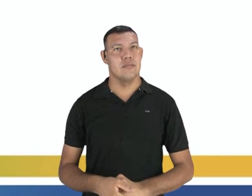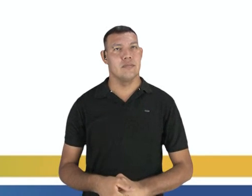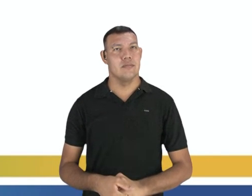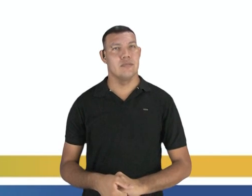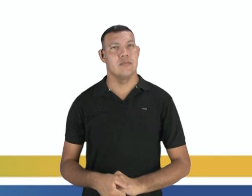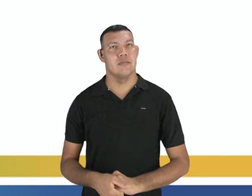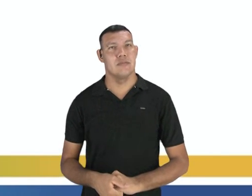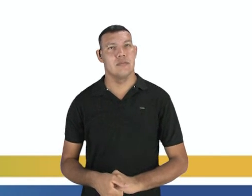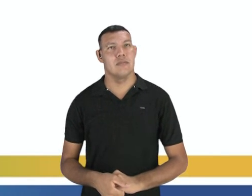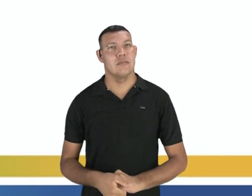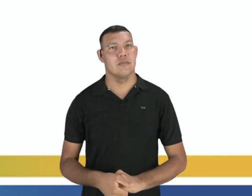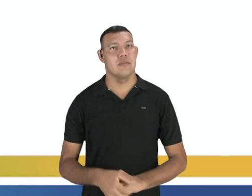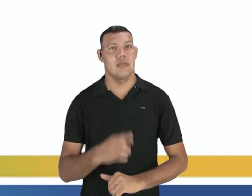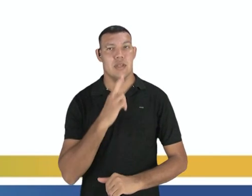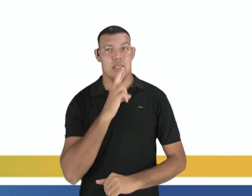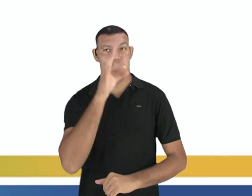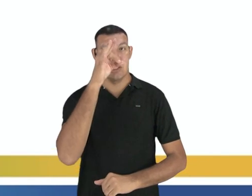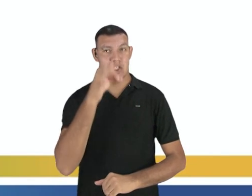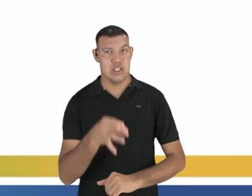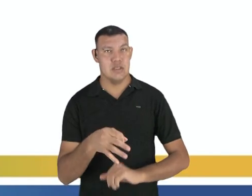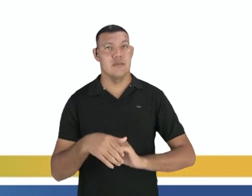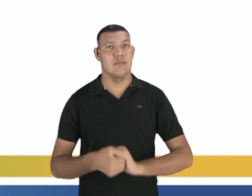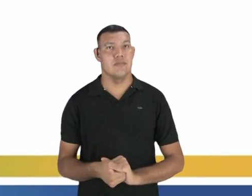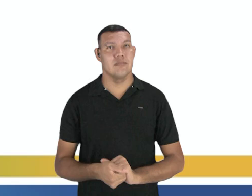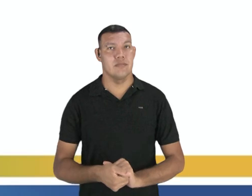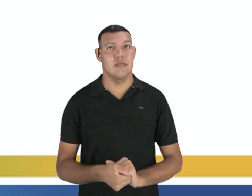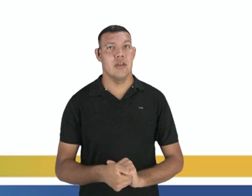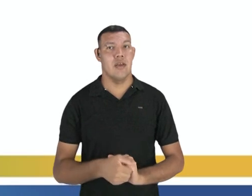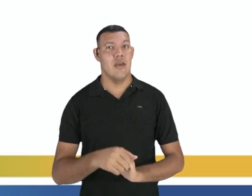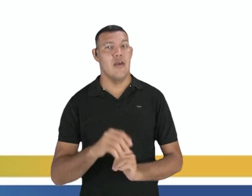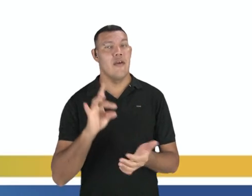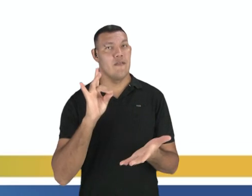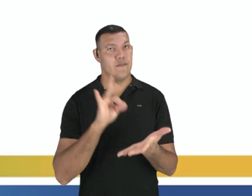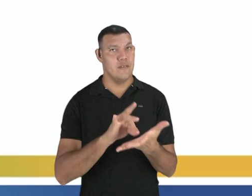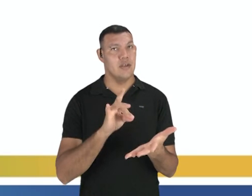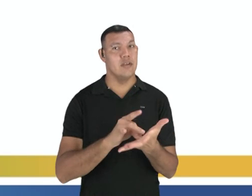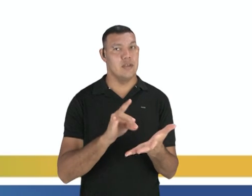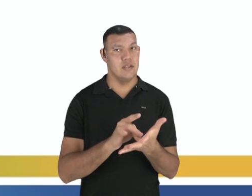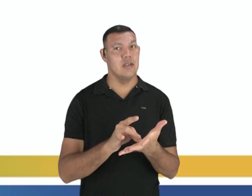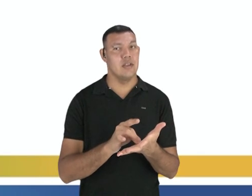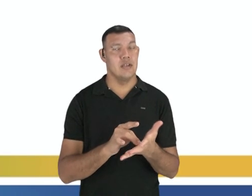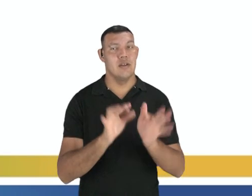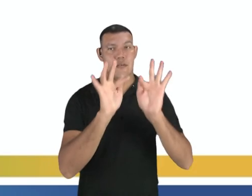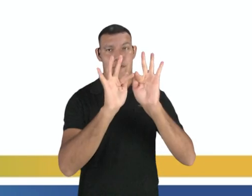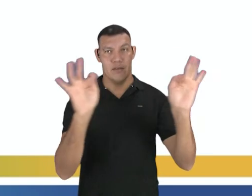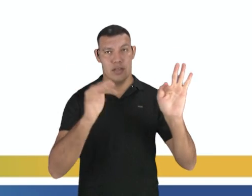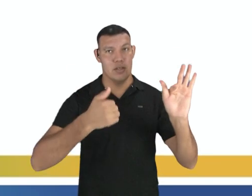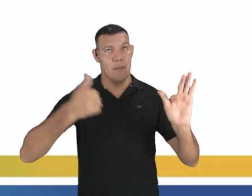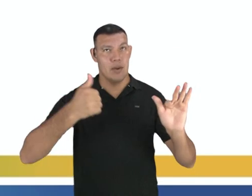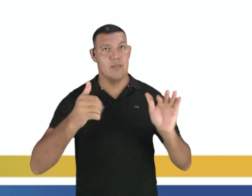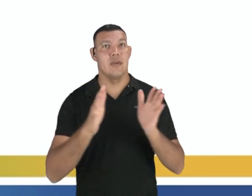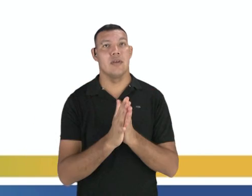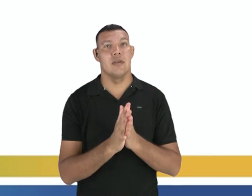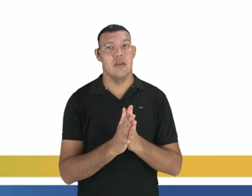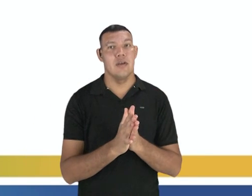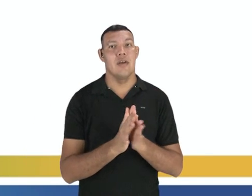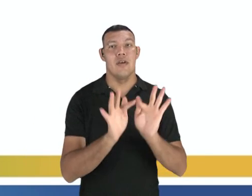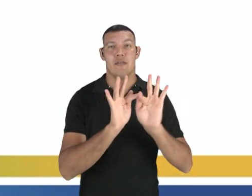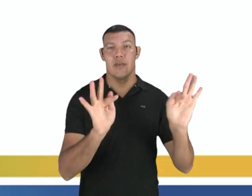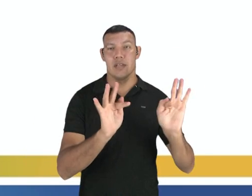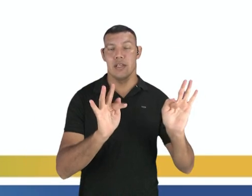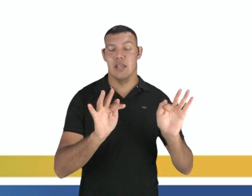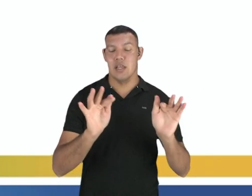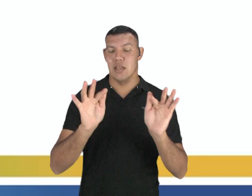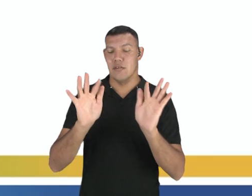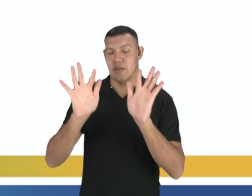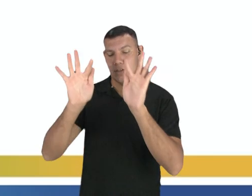A. Né? Portanto, a resposta seria verdadeira, a primeira afirmação, e verdadeira, a última afirmação.